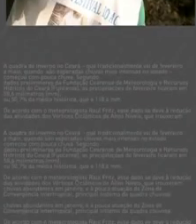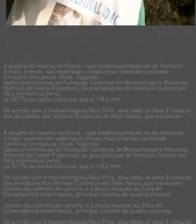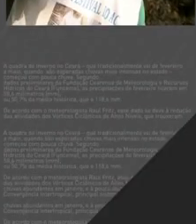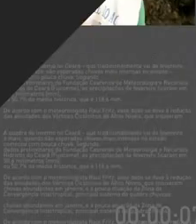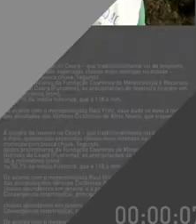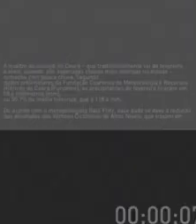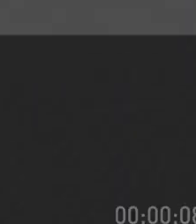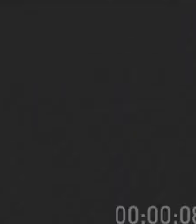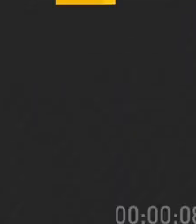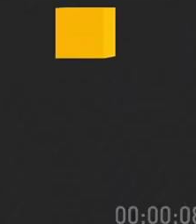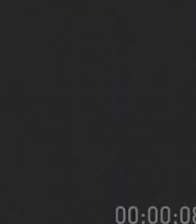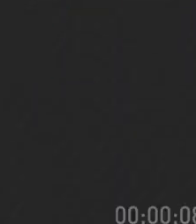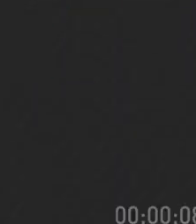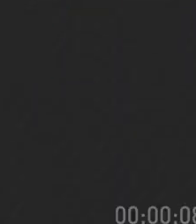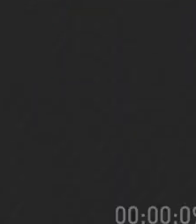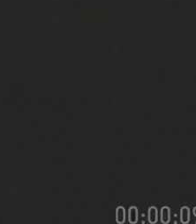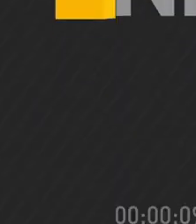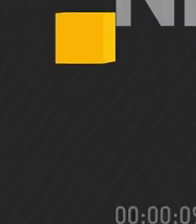ae